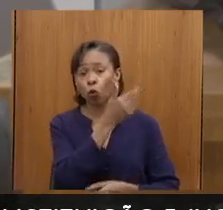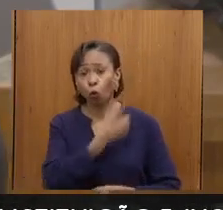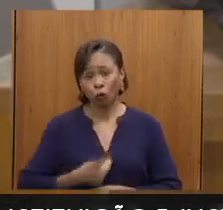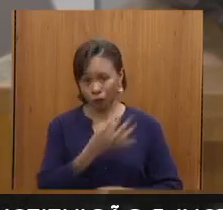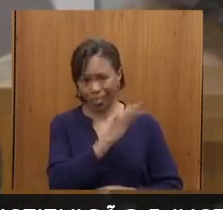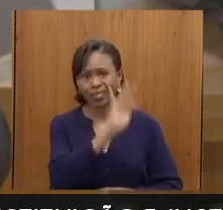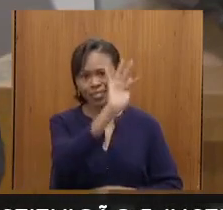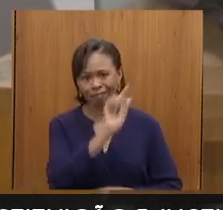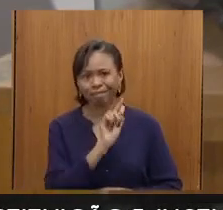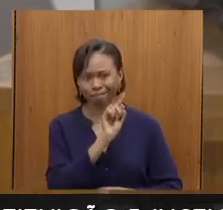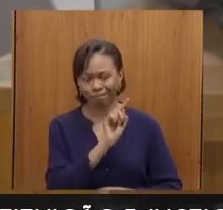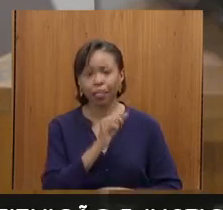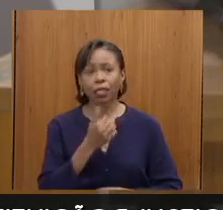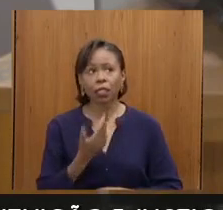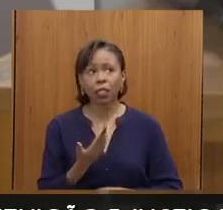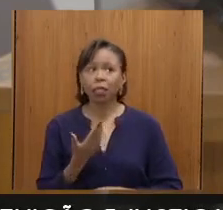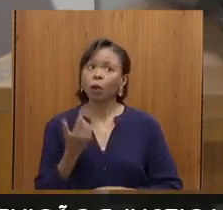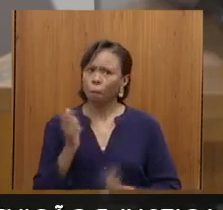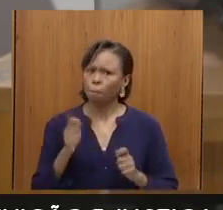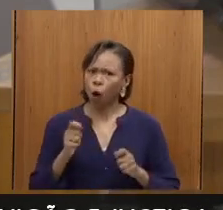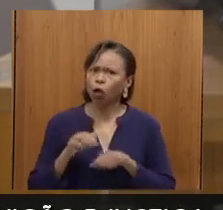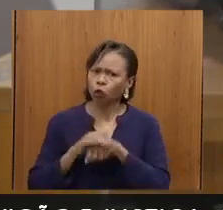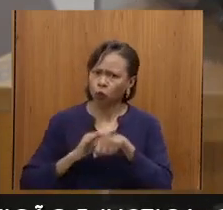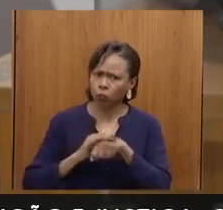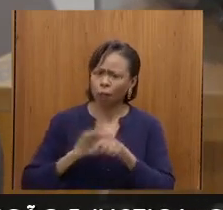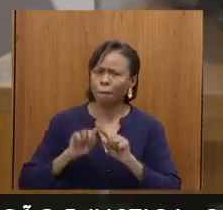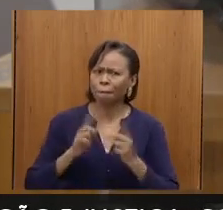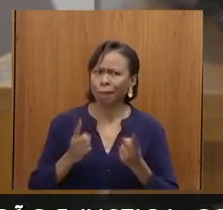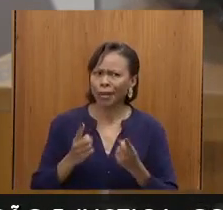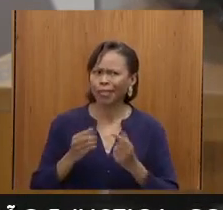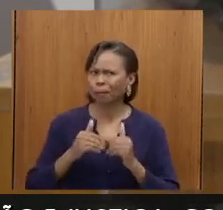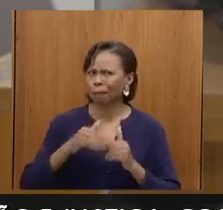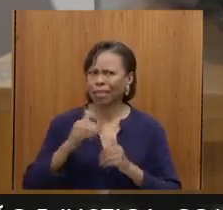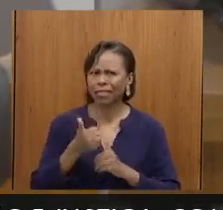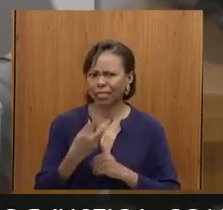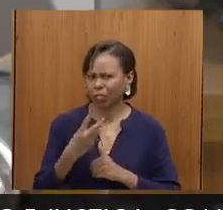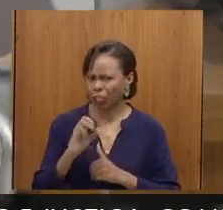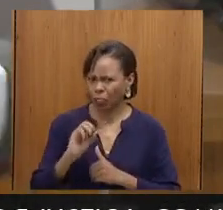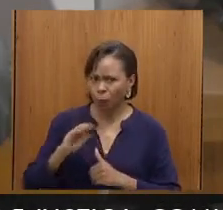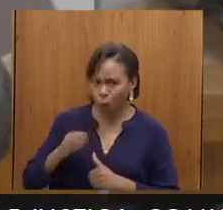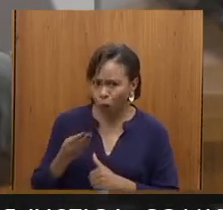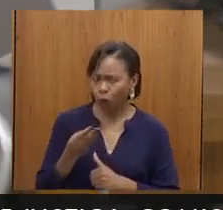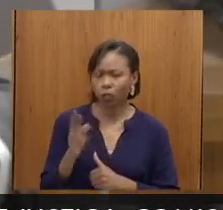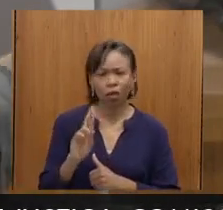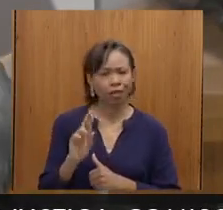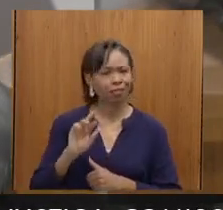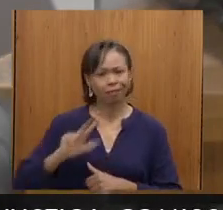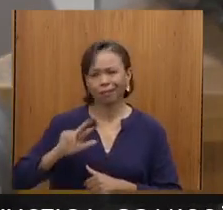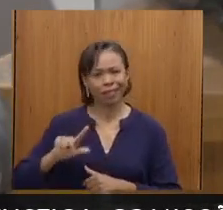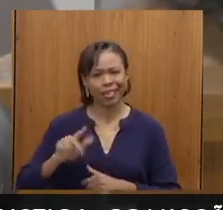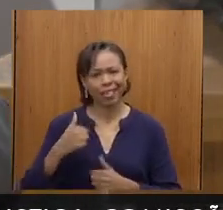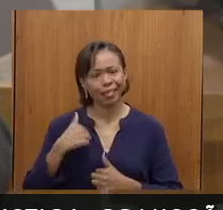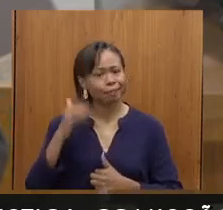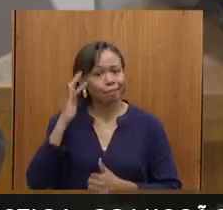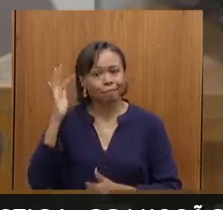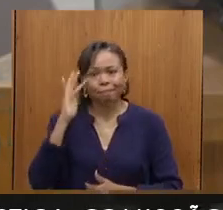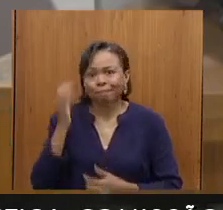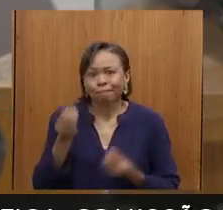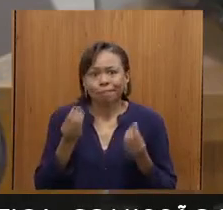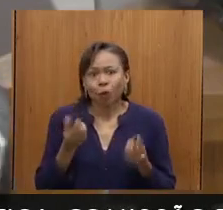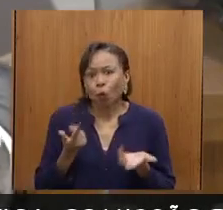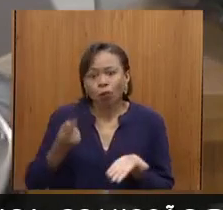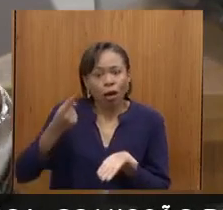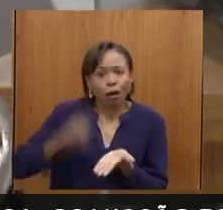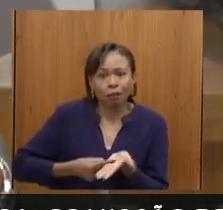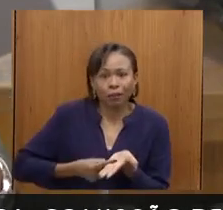pode até discutir, mas não seria uma dívida de mais de 130 bilhões de reais. Não consigo imaginar a gente fazer um acerto de